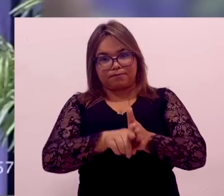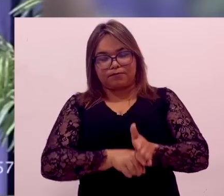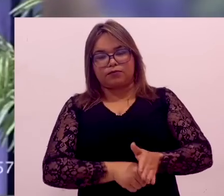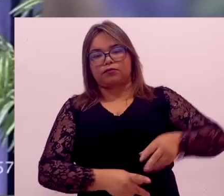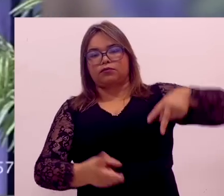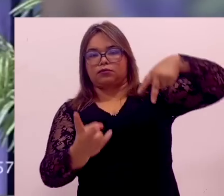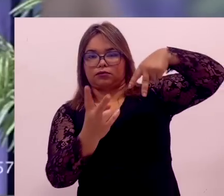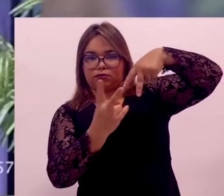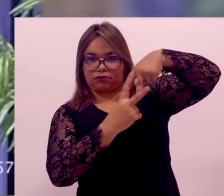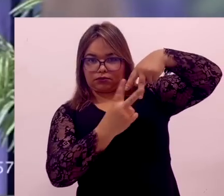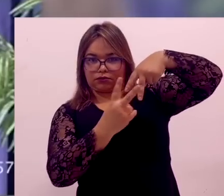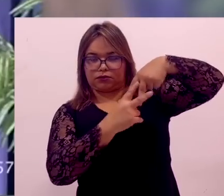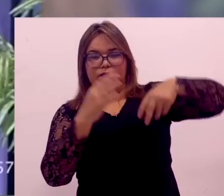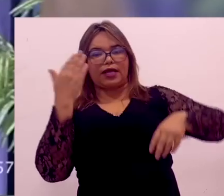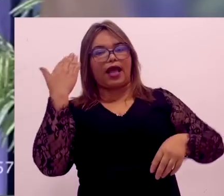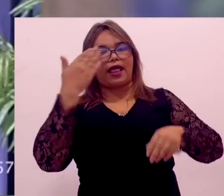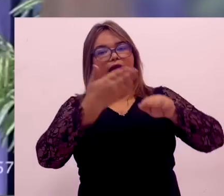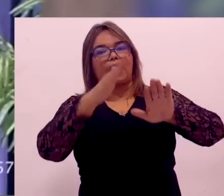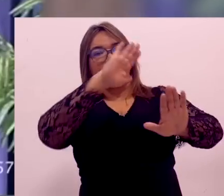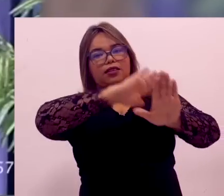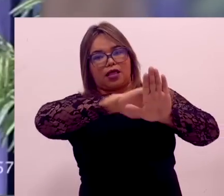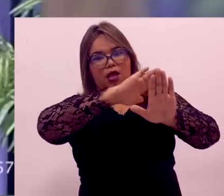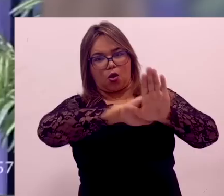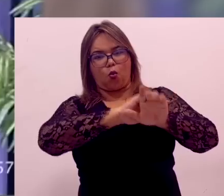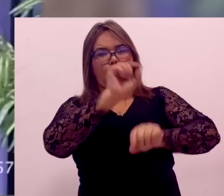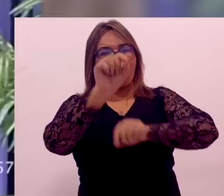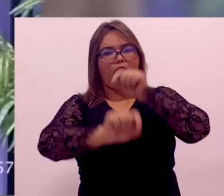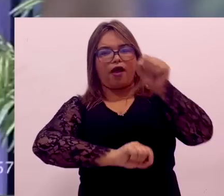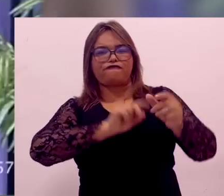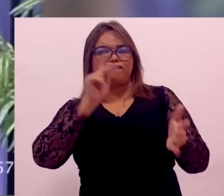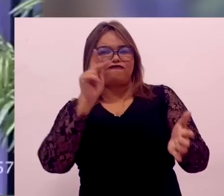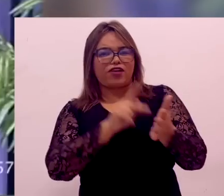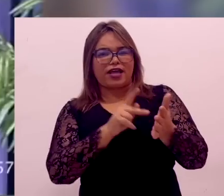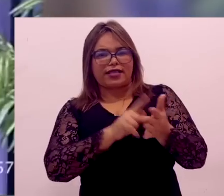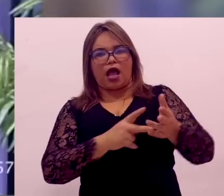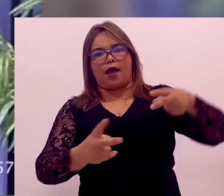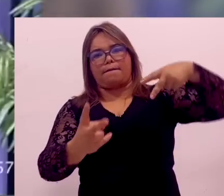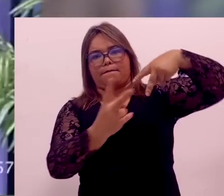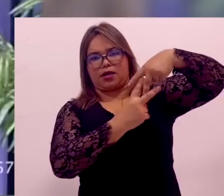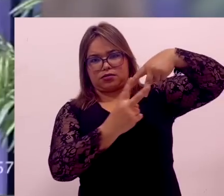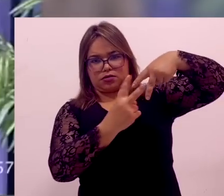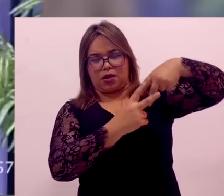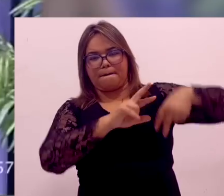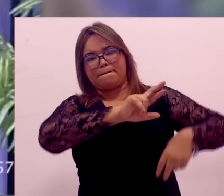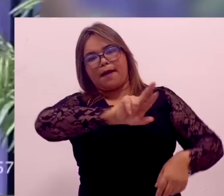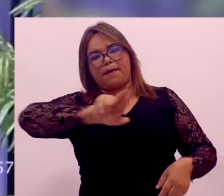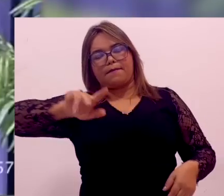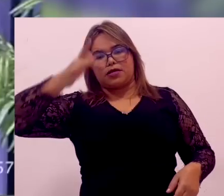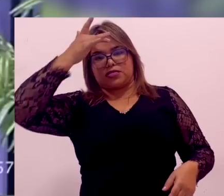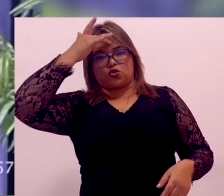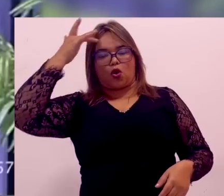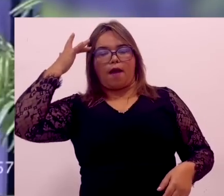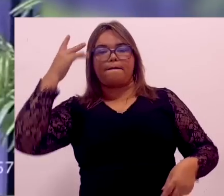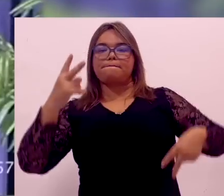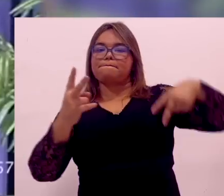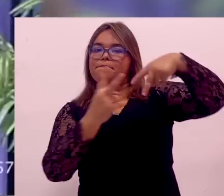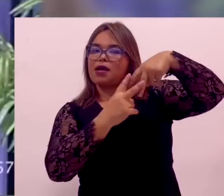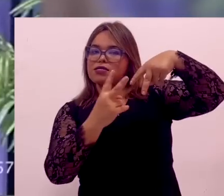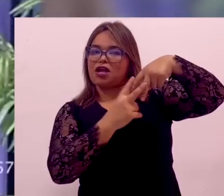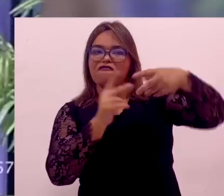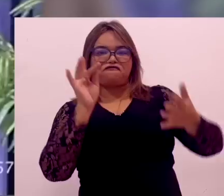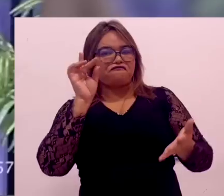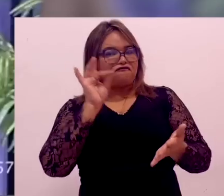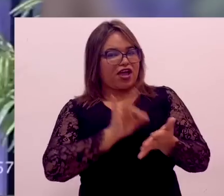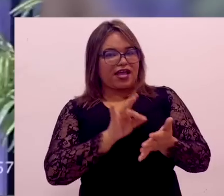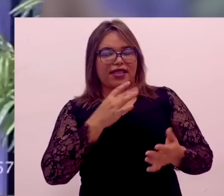maçonaria. Vamos olhar atrás dos bastidores para ver o que ela realmente é. Muitos dos maçons, de fato, não têm